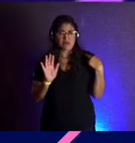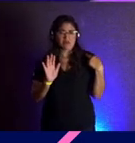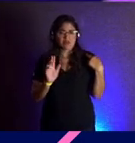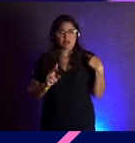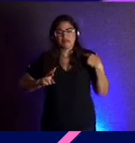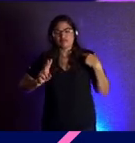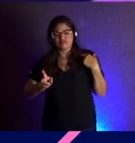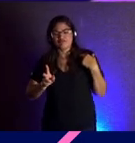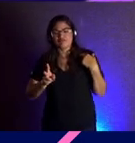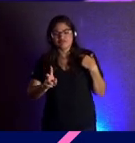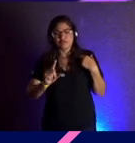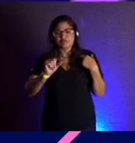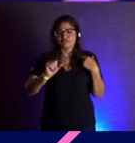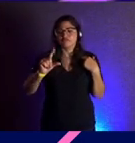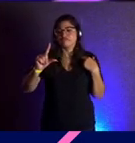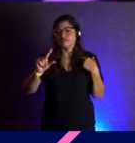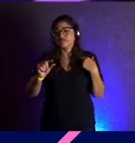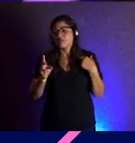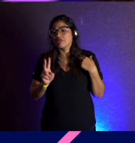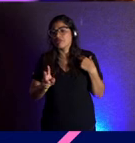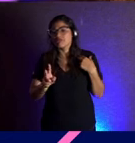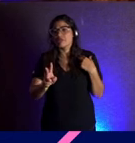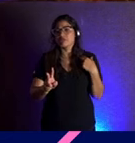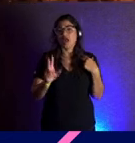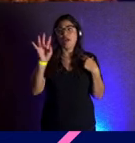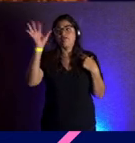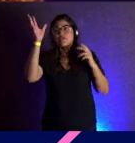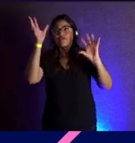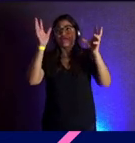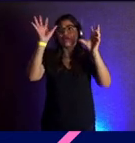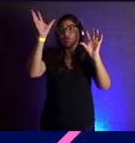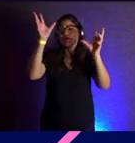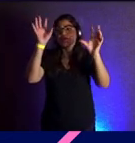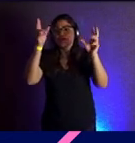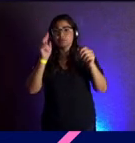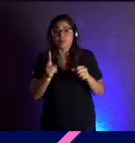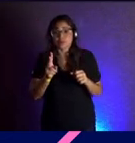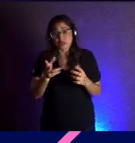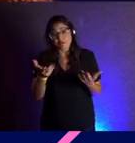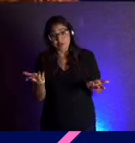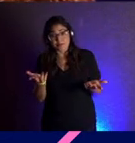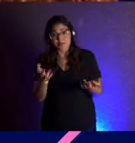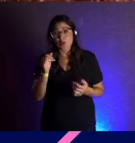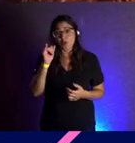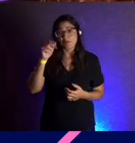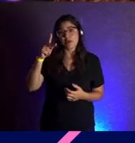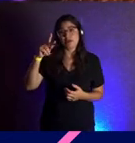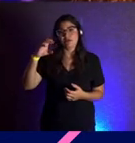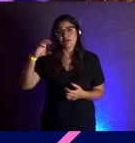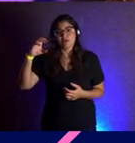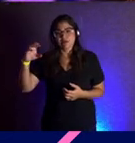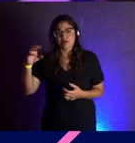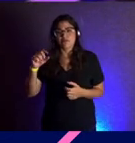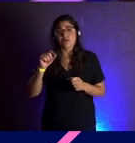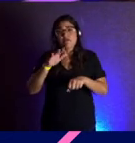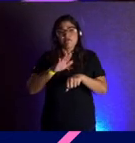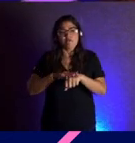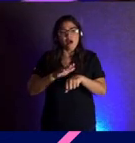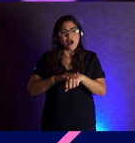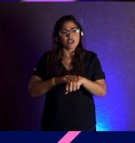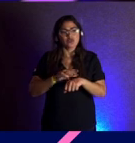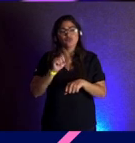na intensidade dos eventos, sim. Então, quando a gente pega esse gráfico aqui, então, o IPCC, uma das coisas que o IPCC faz